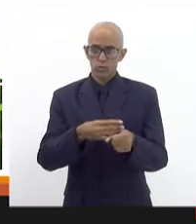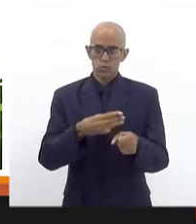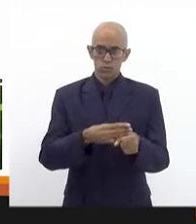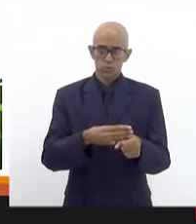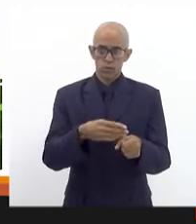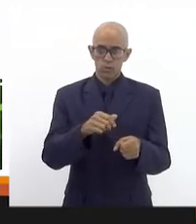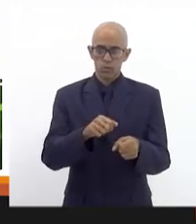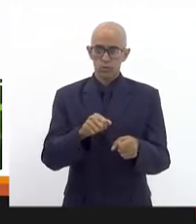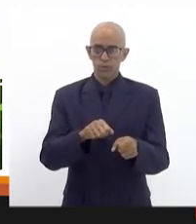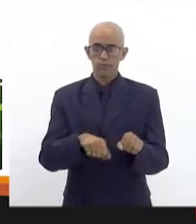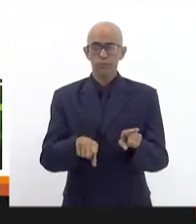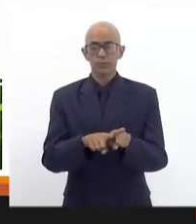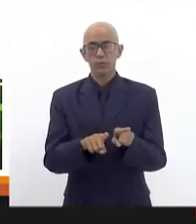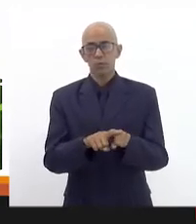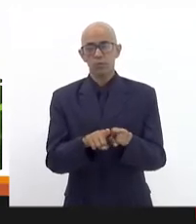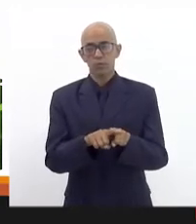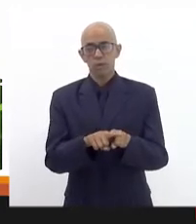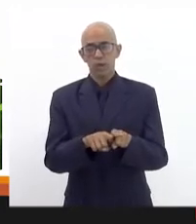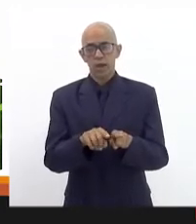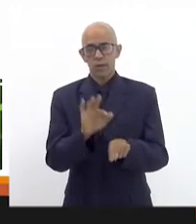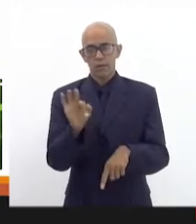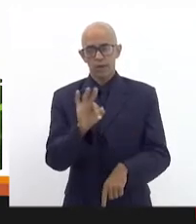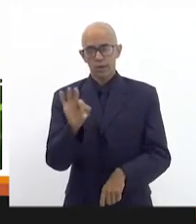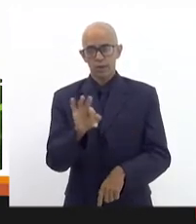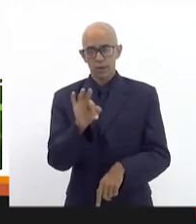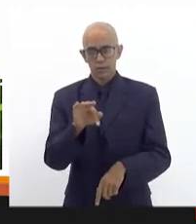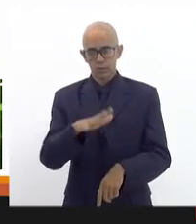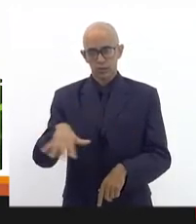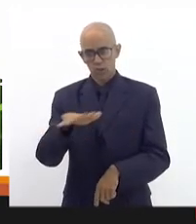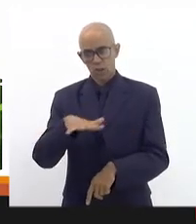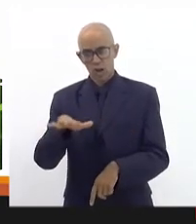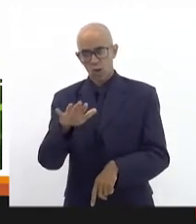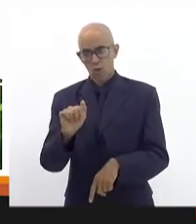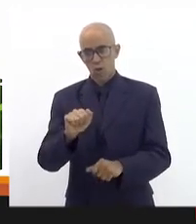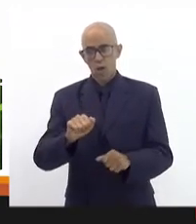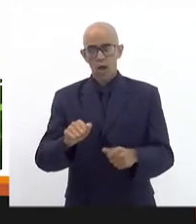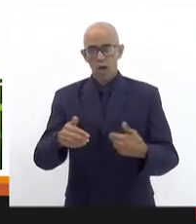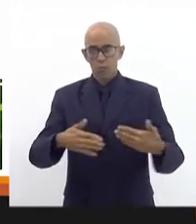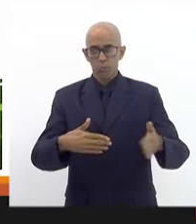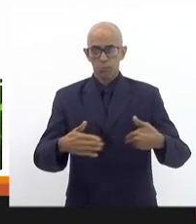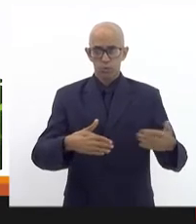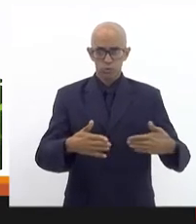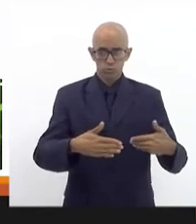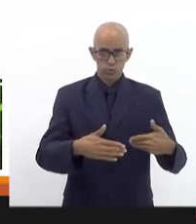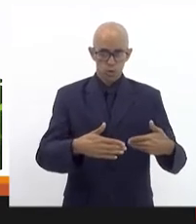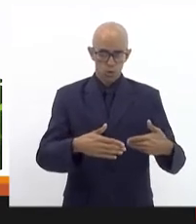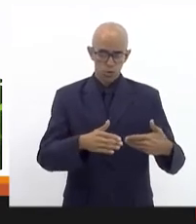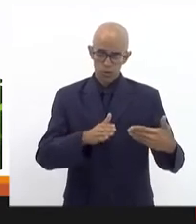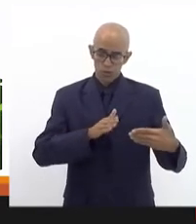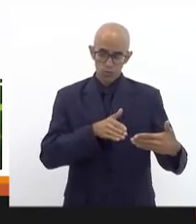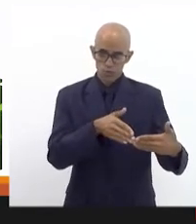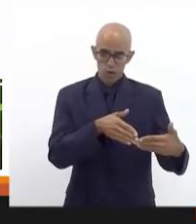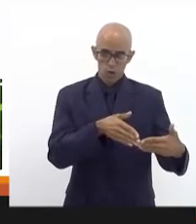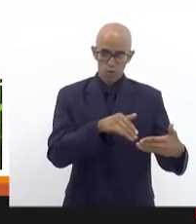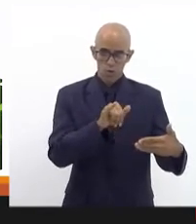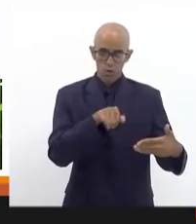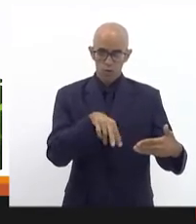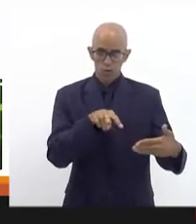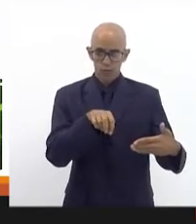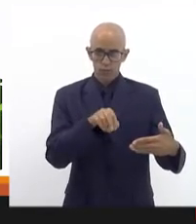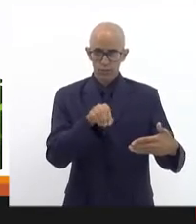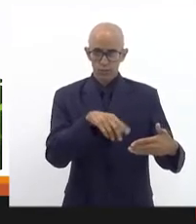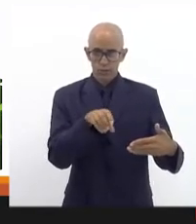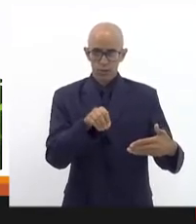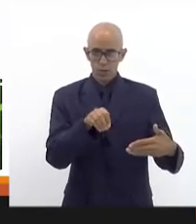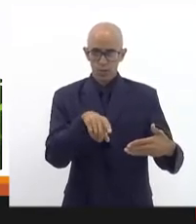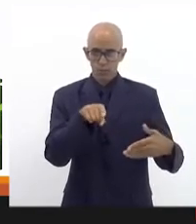âmbito acadêmico de pesquisas, setor produtivo voltado à inovação, né? É presidido pelo chefe do